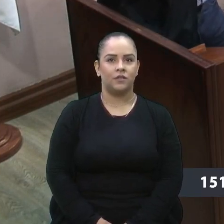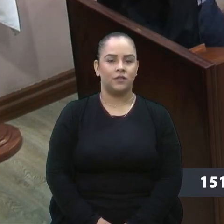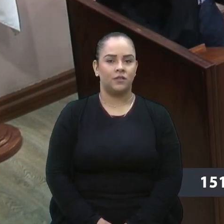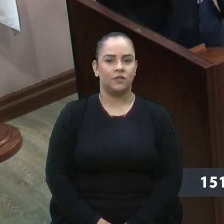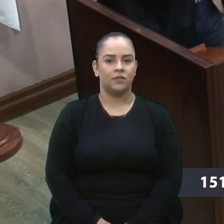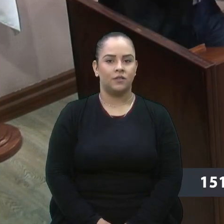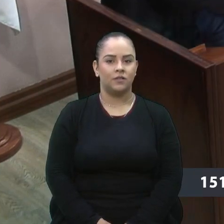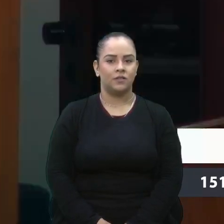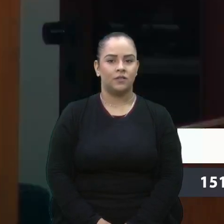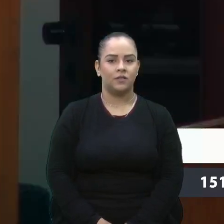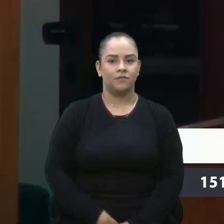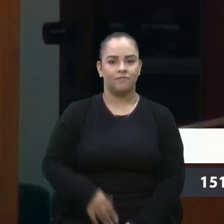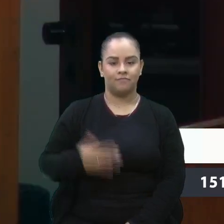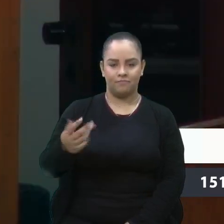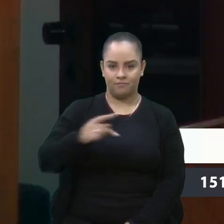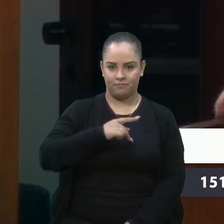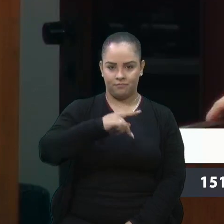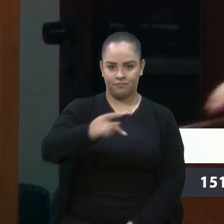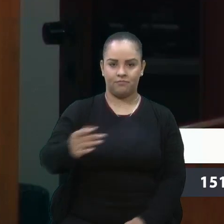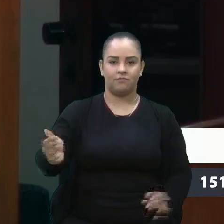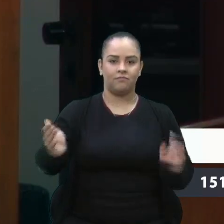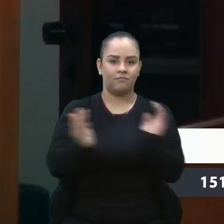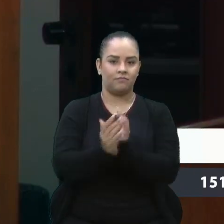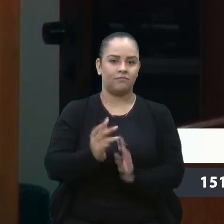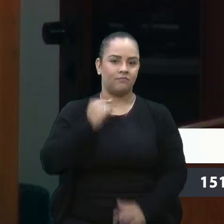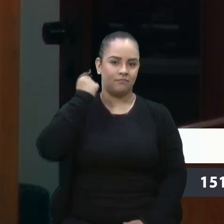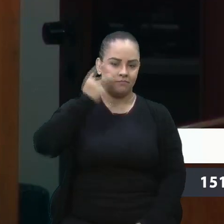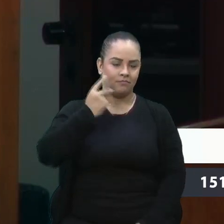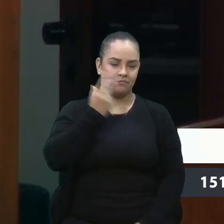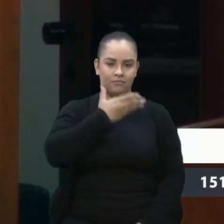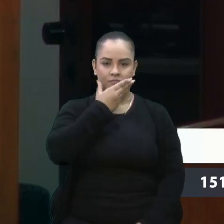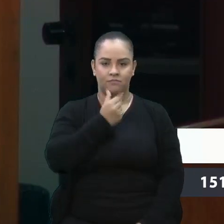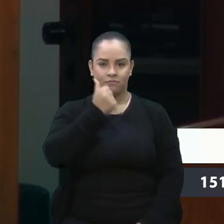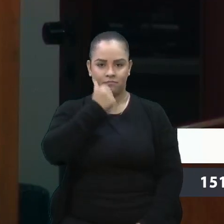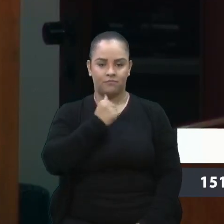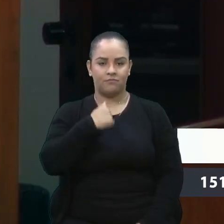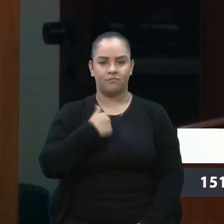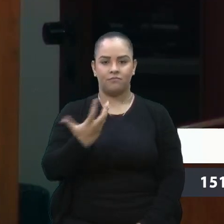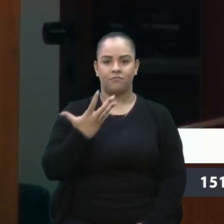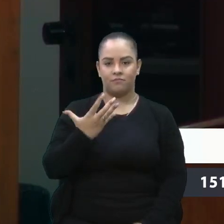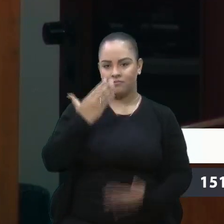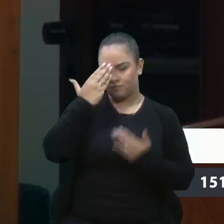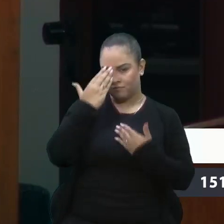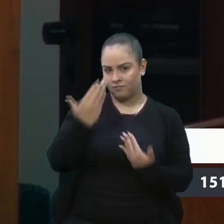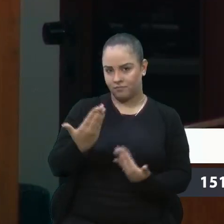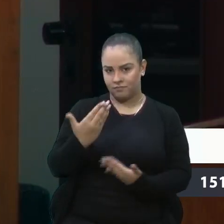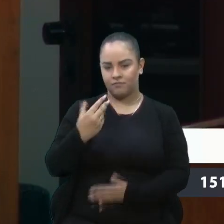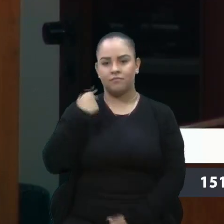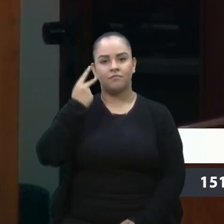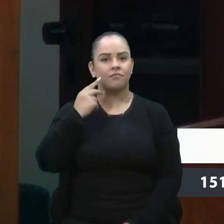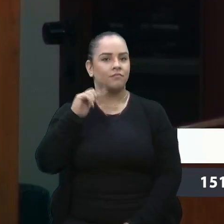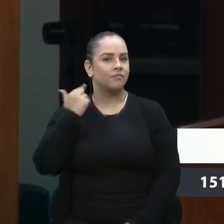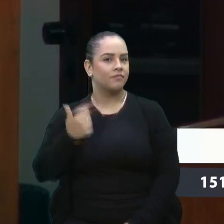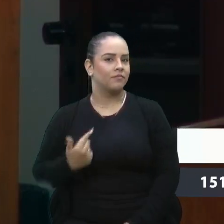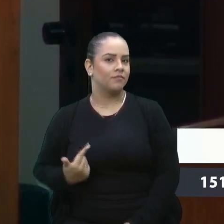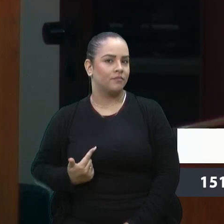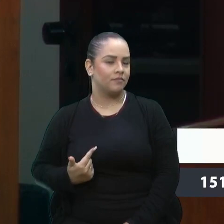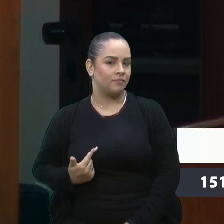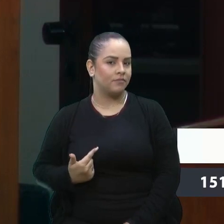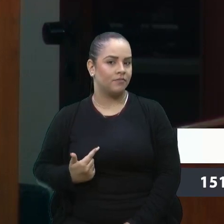Senhora presidente, senhoras vereadoras, senhores vereadores, quero primeiramente agradecer a vereadora Gladys pela